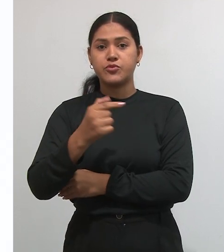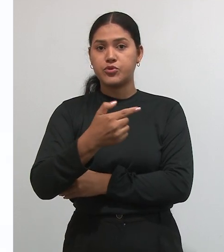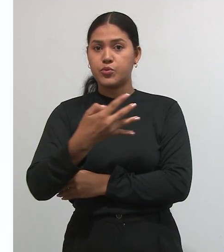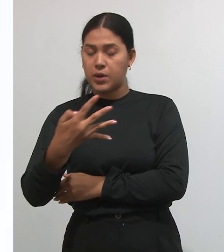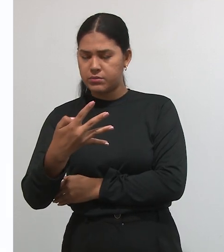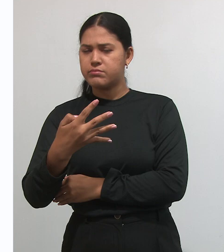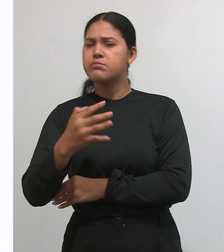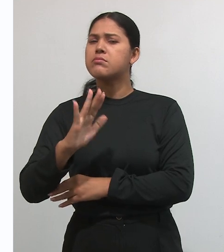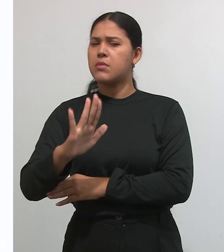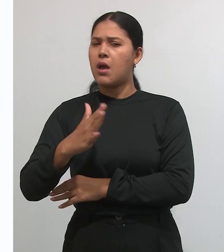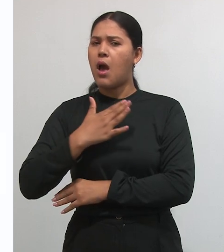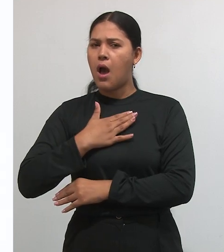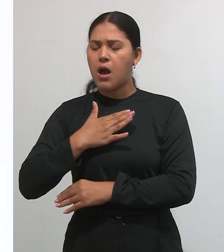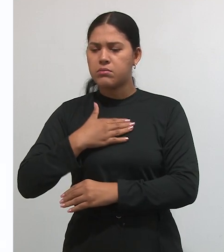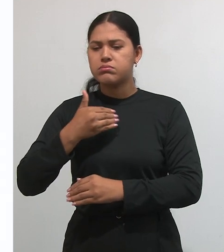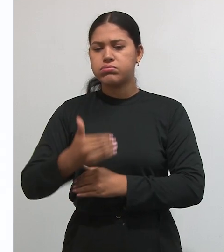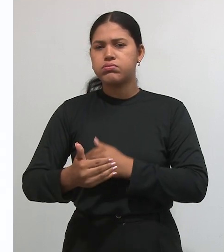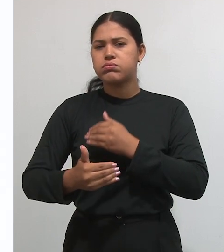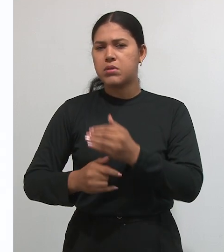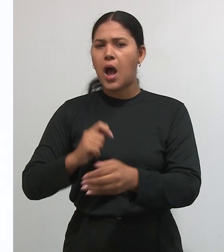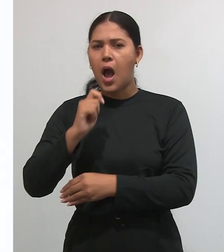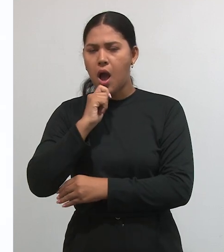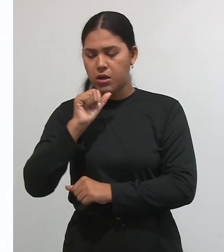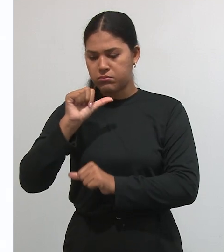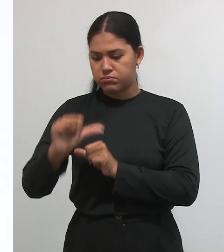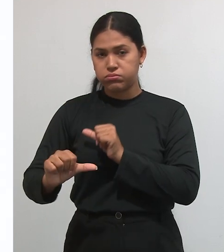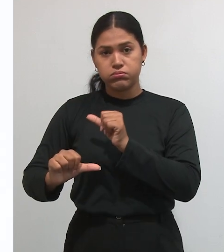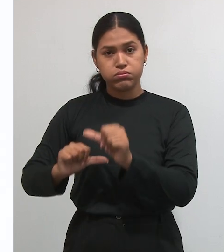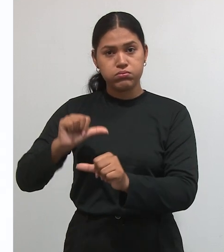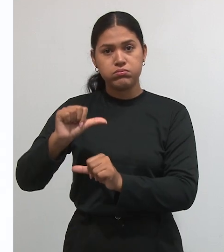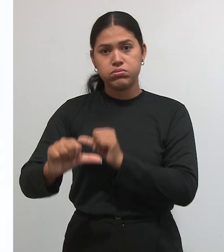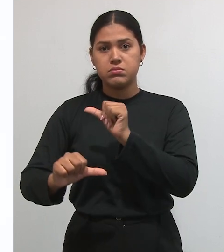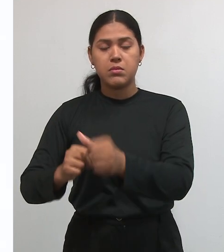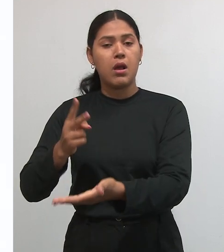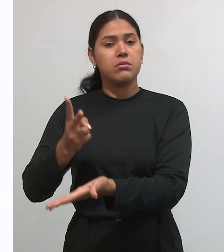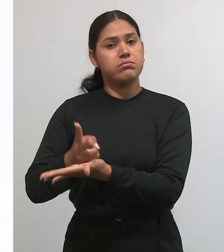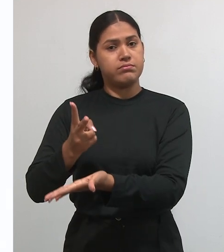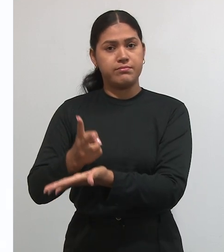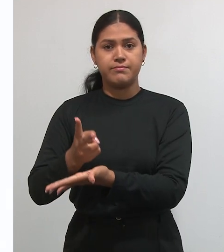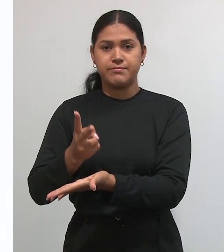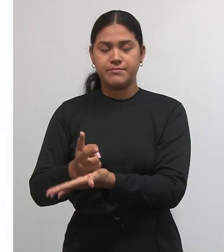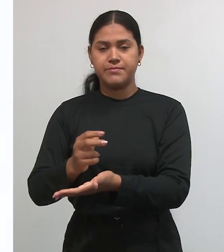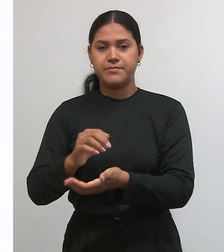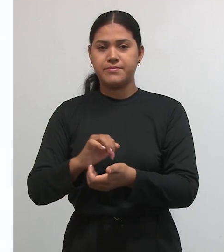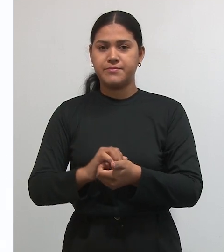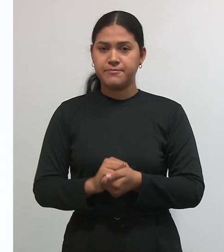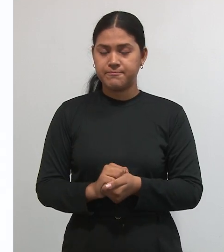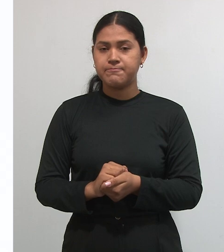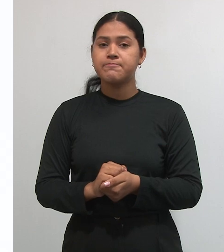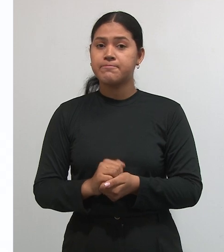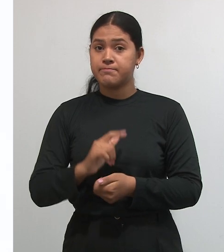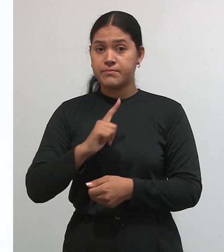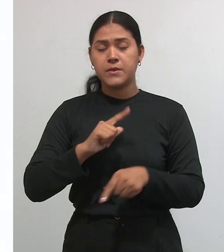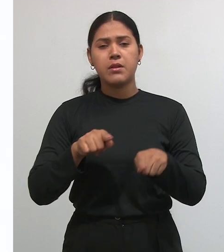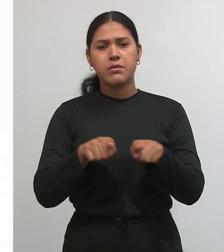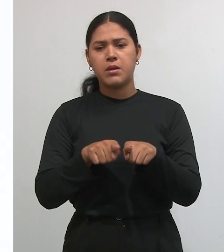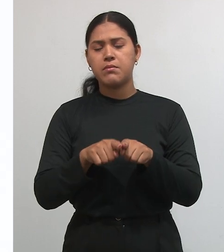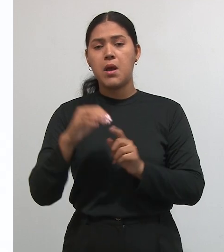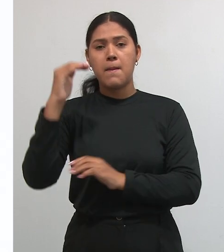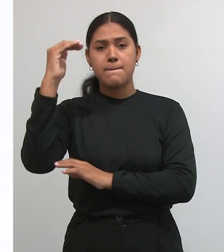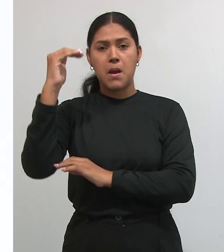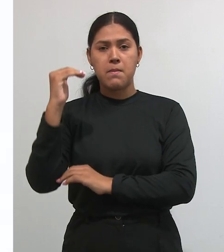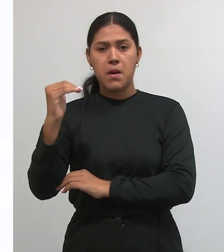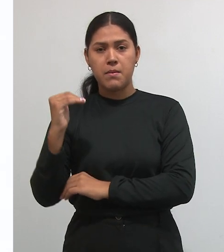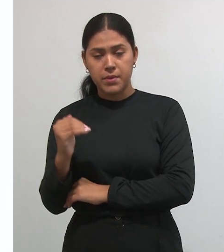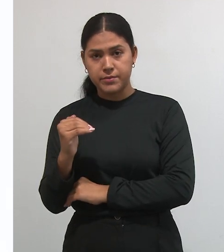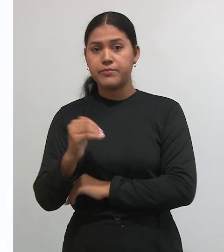Então, pode ver que ainda está ocorrendo atualização todo o tempo, né? Então, temos aqui as principais normas,